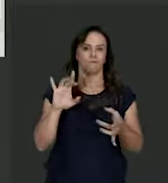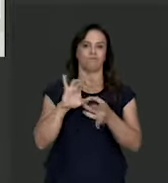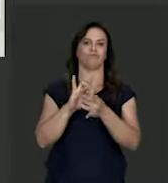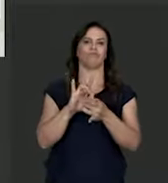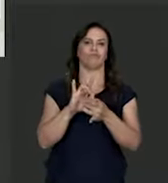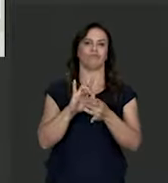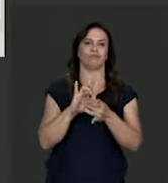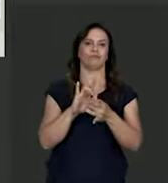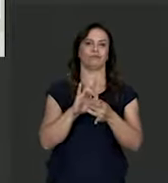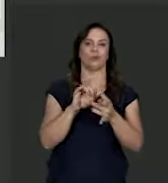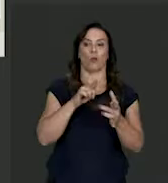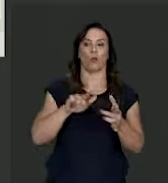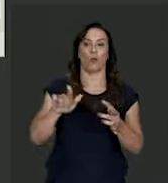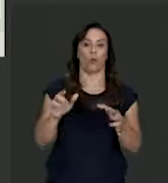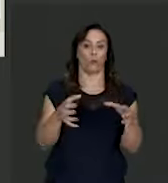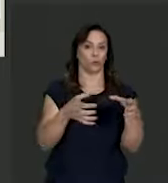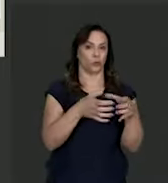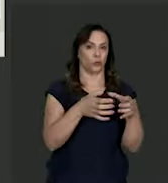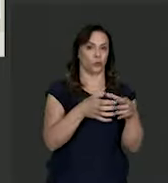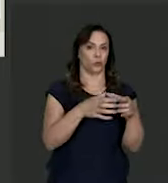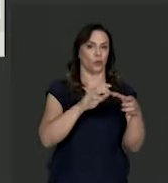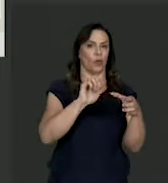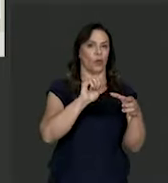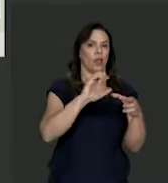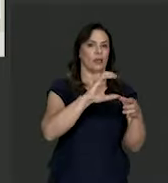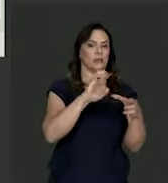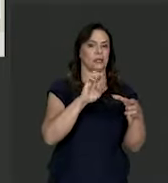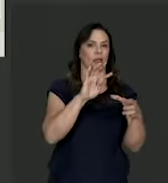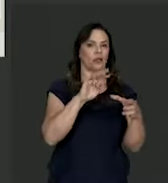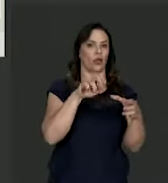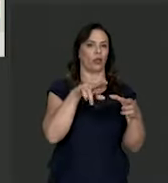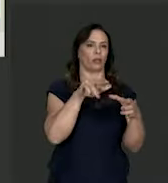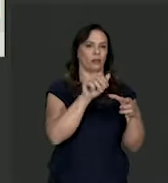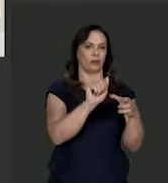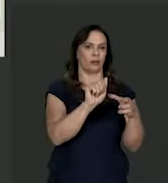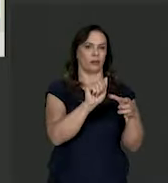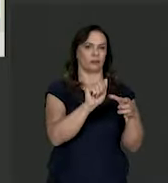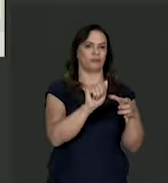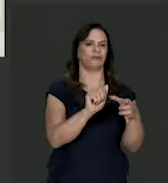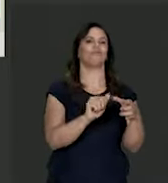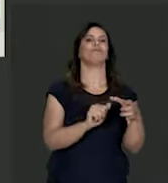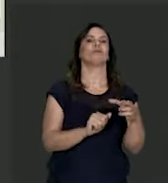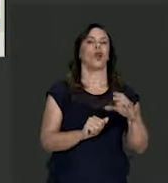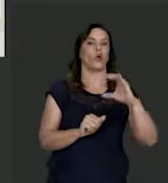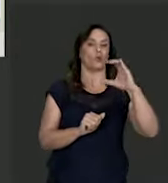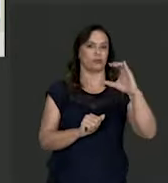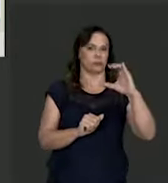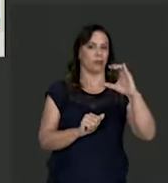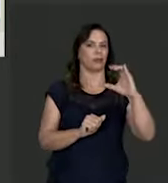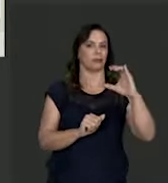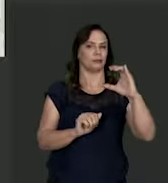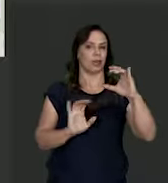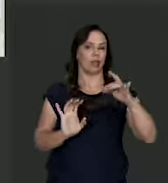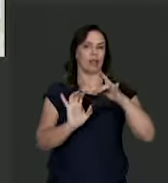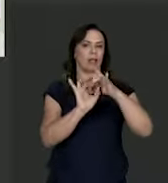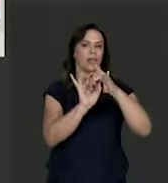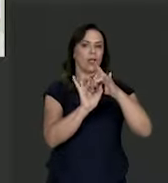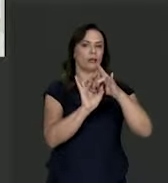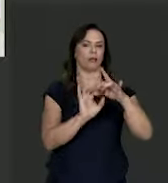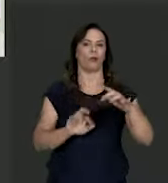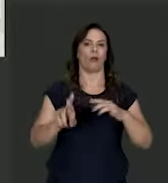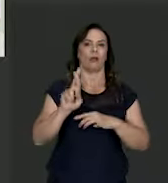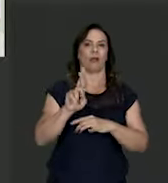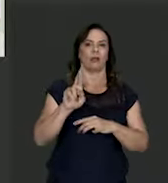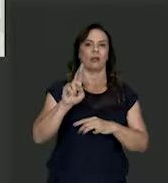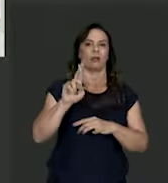na cetona, as duas outras ligações do carbono estão ligadas com radicais. Portanto, aqui eu tenho um